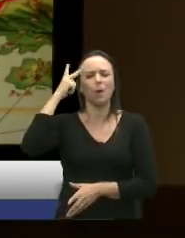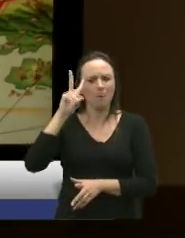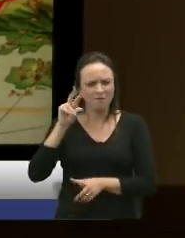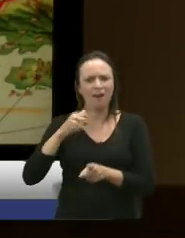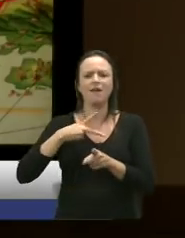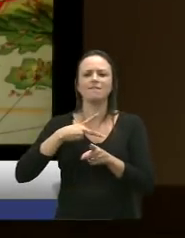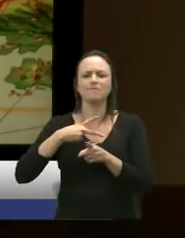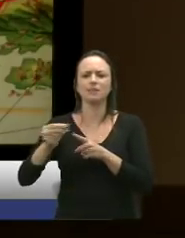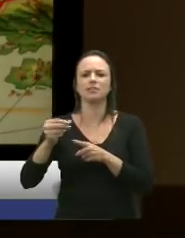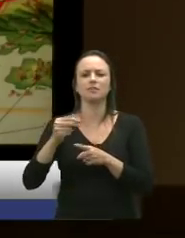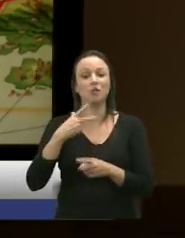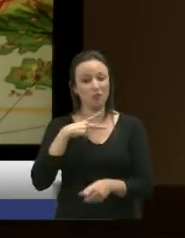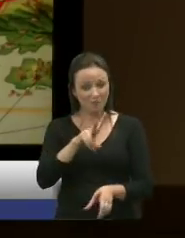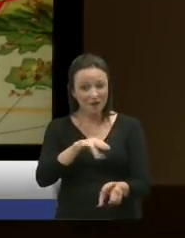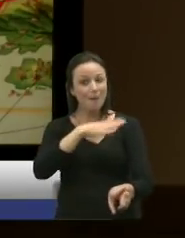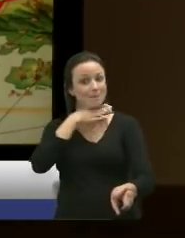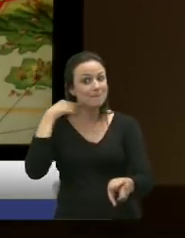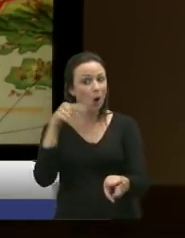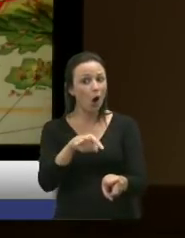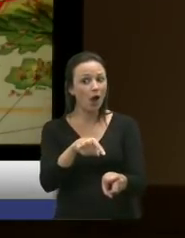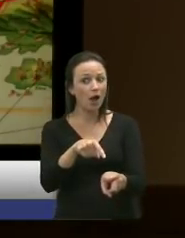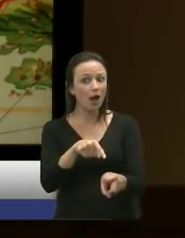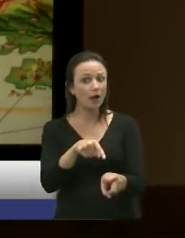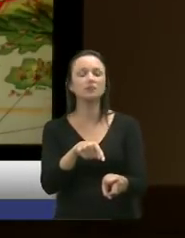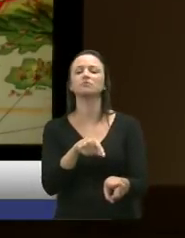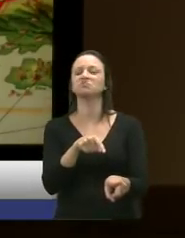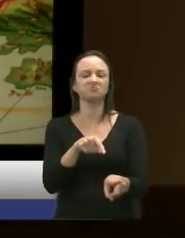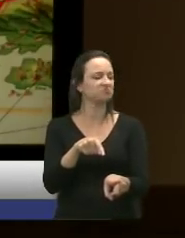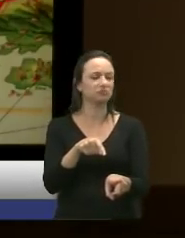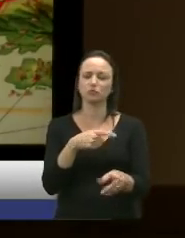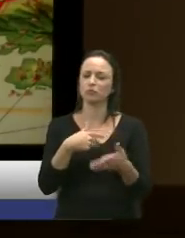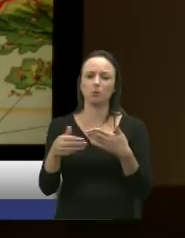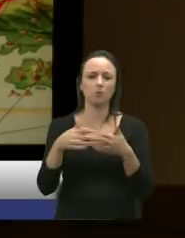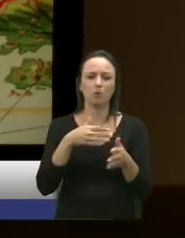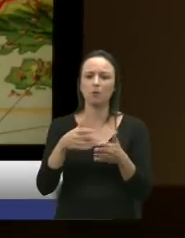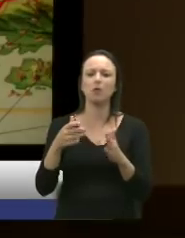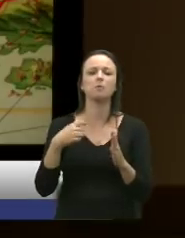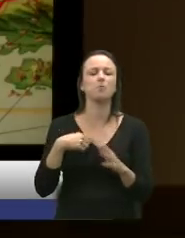de morte: minha morte será vingada, eu morro, mas São Paulo vence.